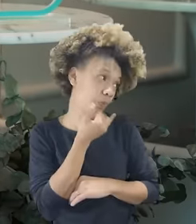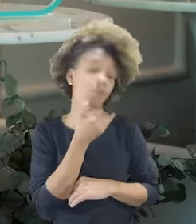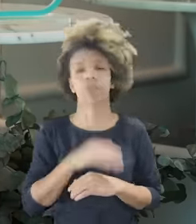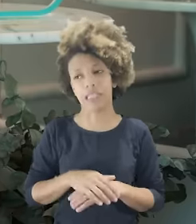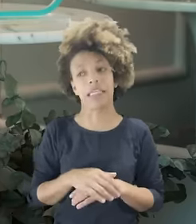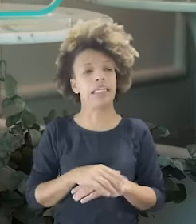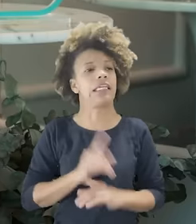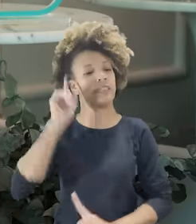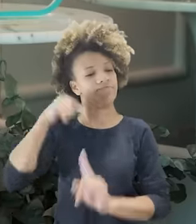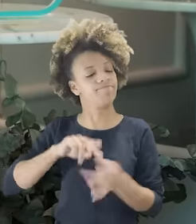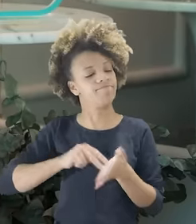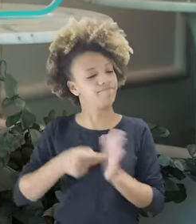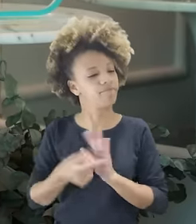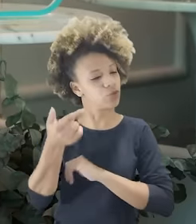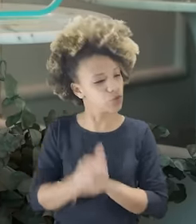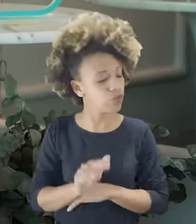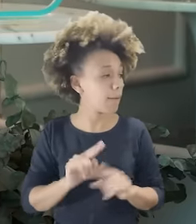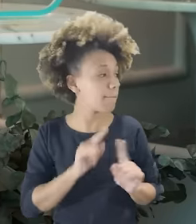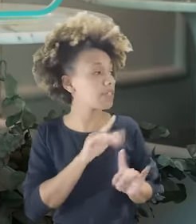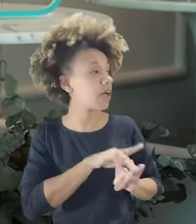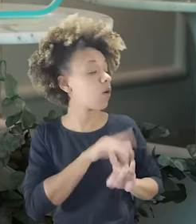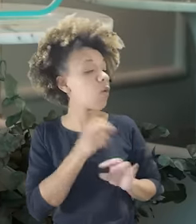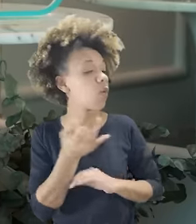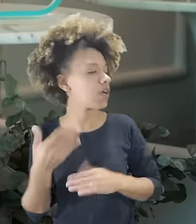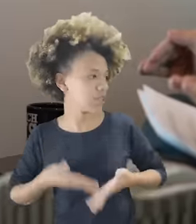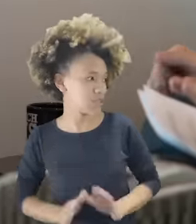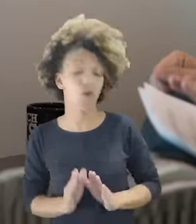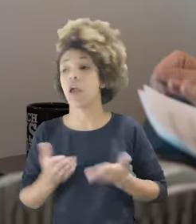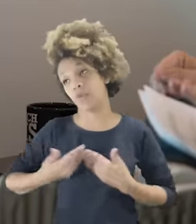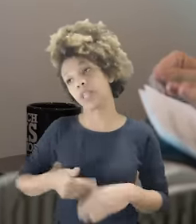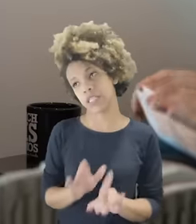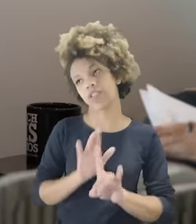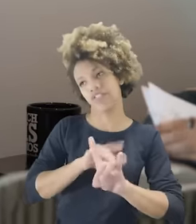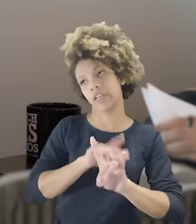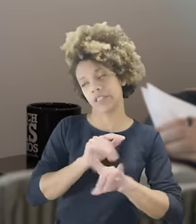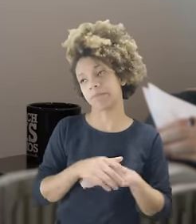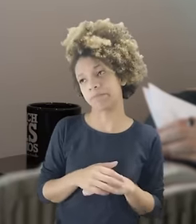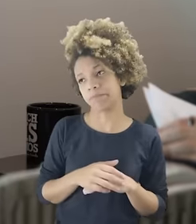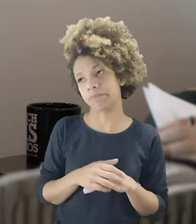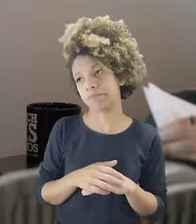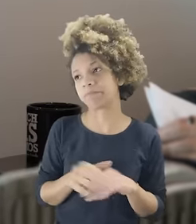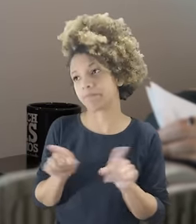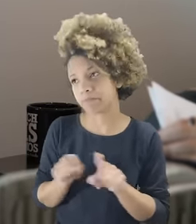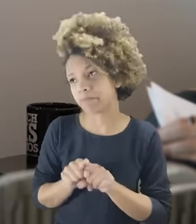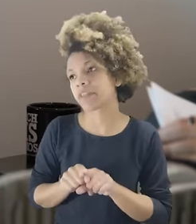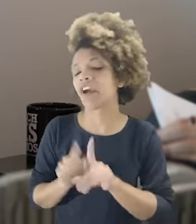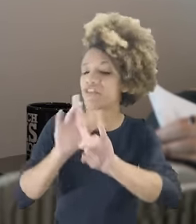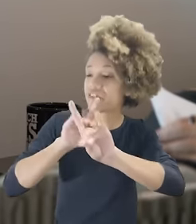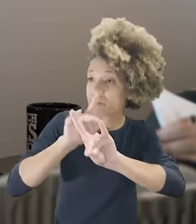O tema é ressignificação e você vegana quanto tempo você nasceu vegano Eu só fui